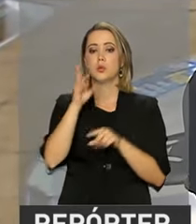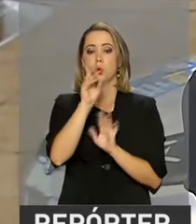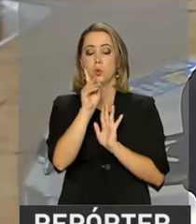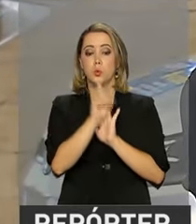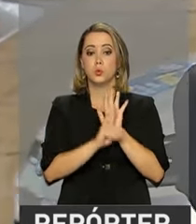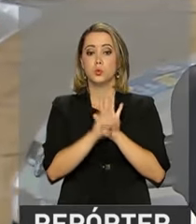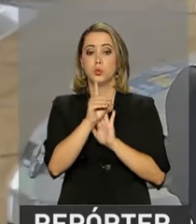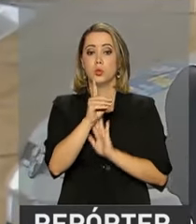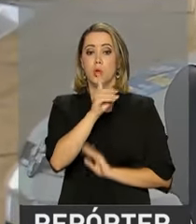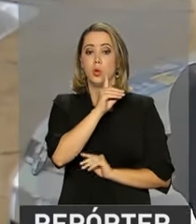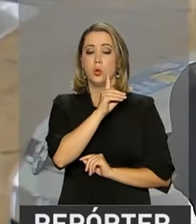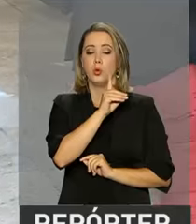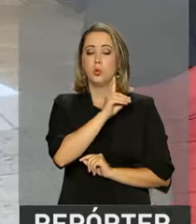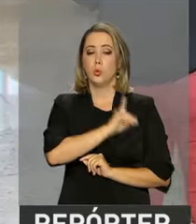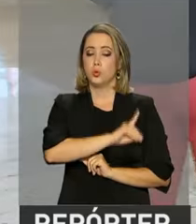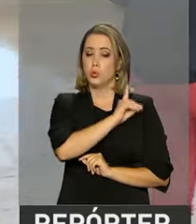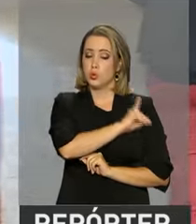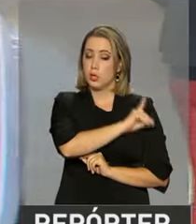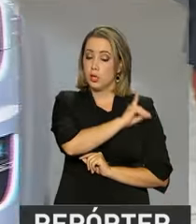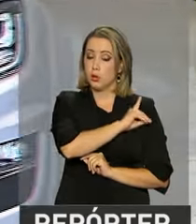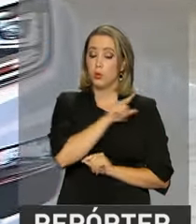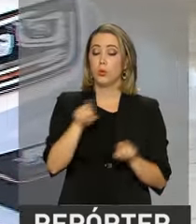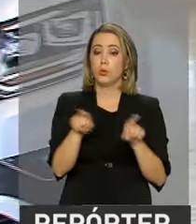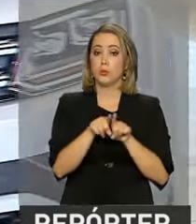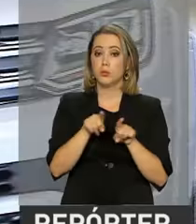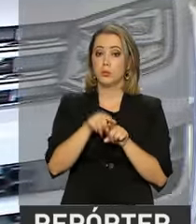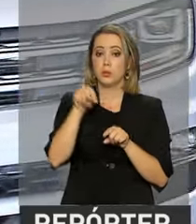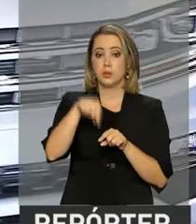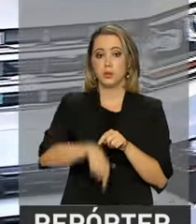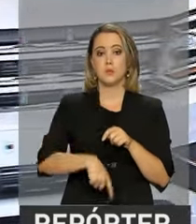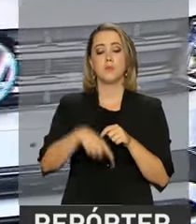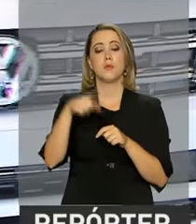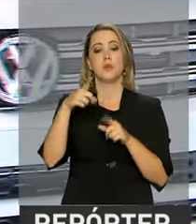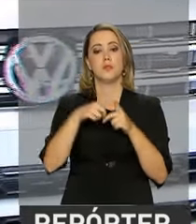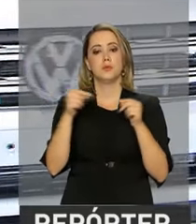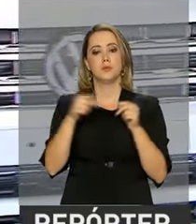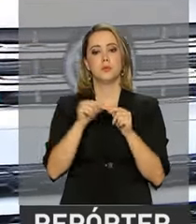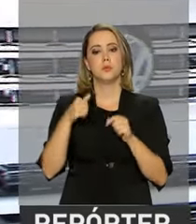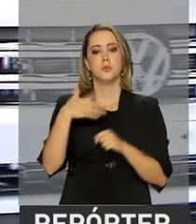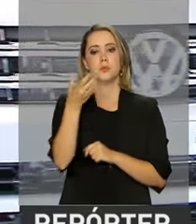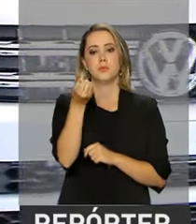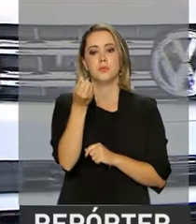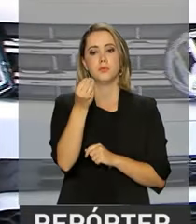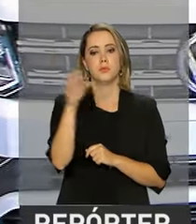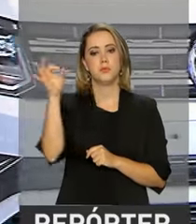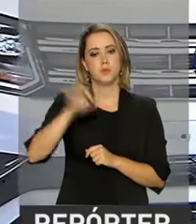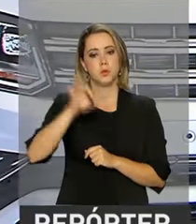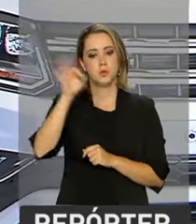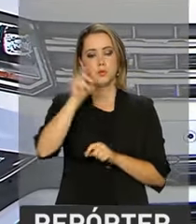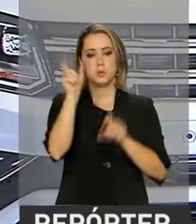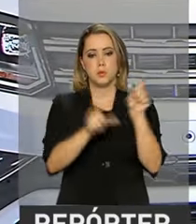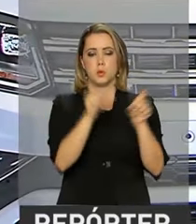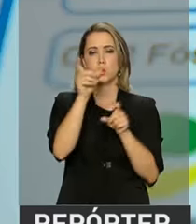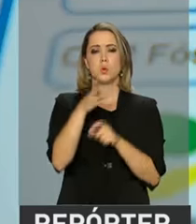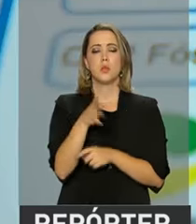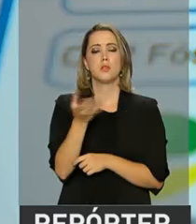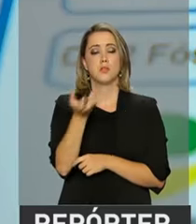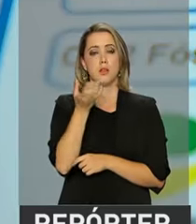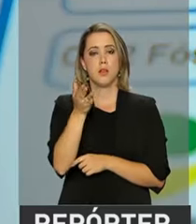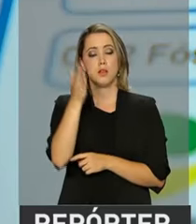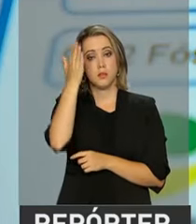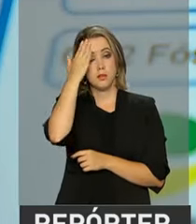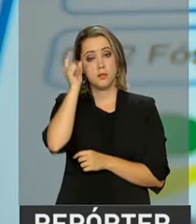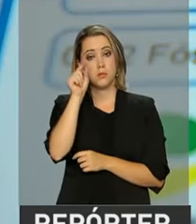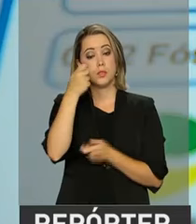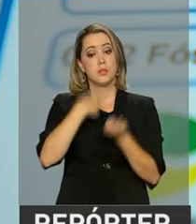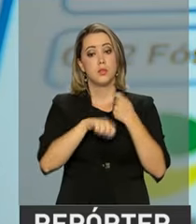dessa concessionária em Brasília afirma que mais de 60% dos clientes procuram saber se o carro que estão comprando é